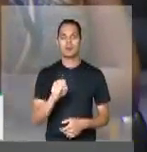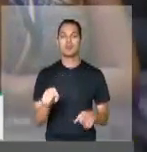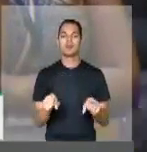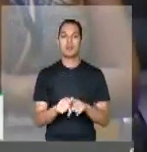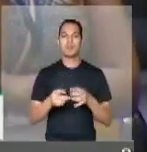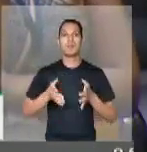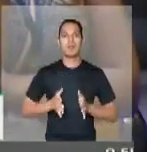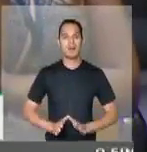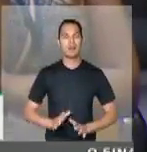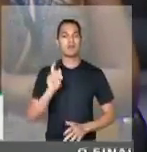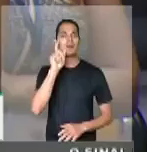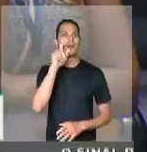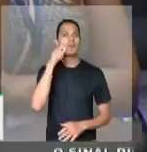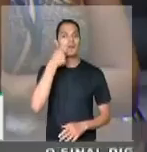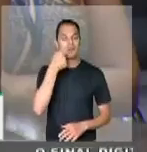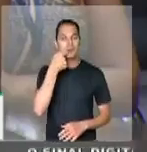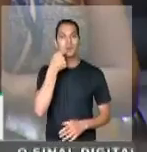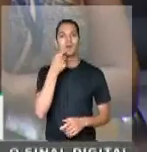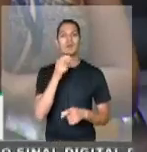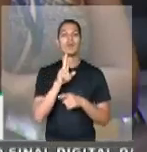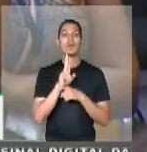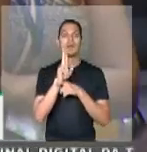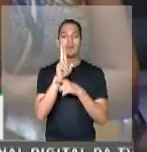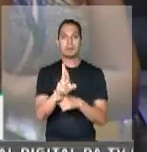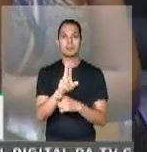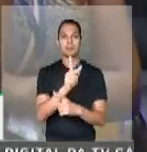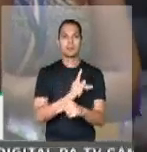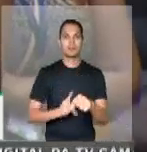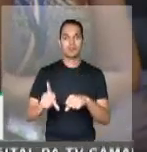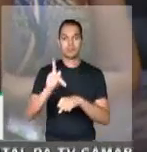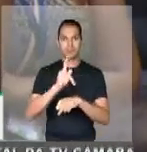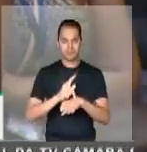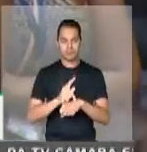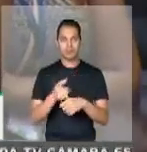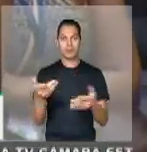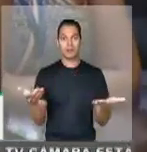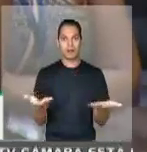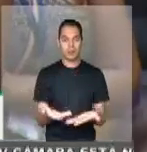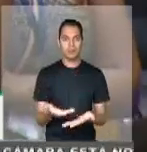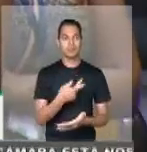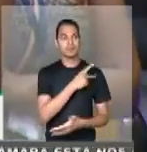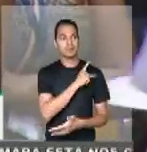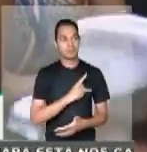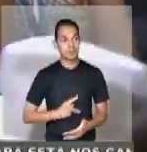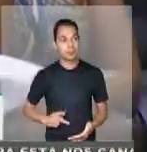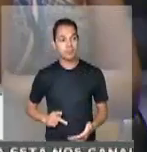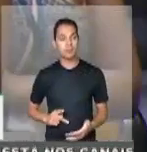alagoano, mas representando todo o país. Aqui, senhor presidente, para poder